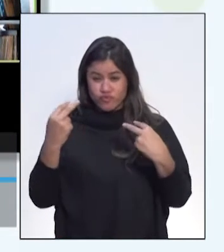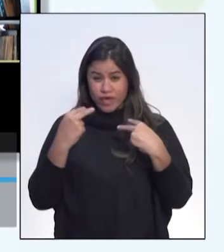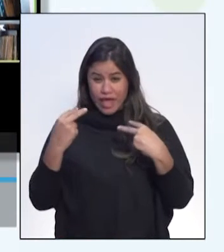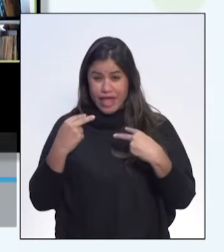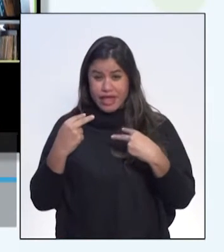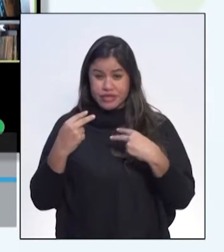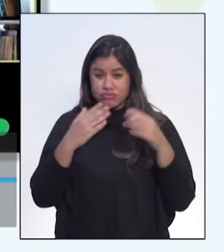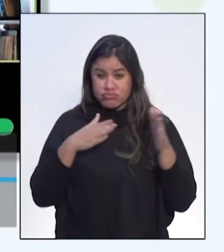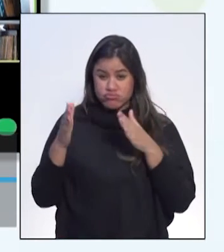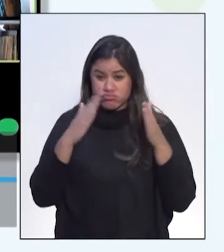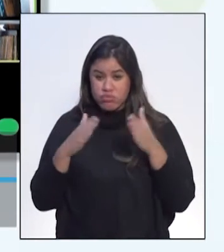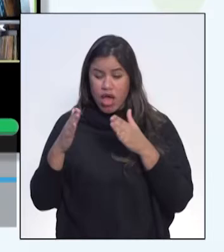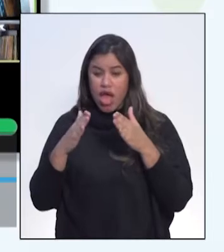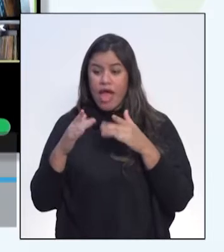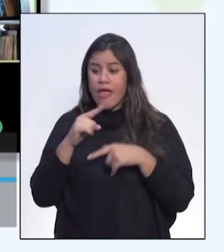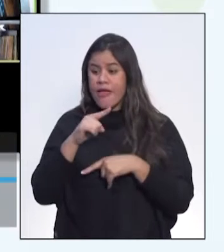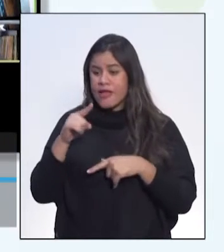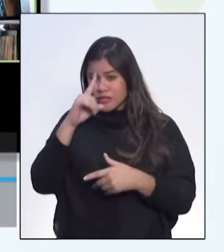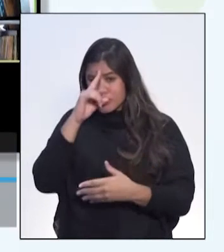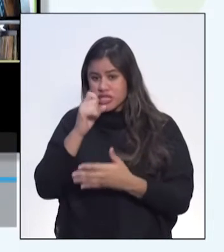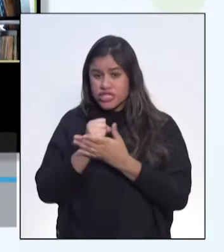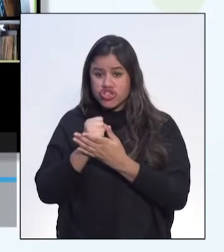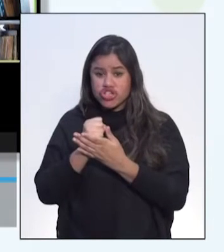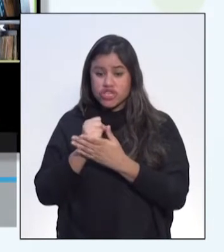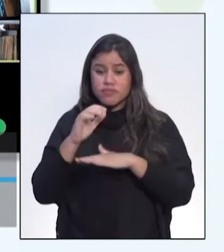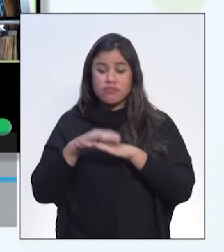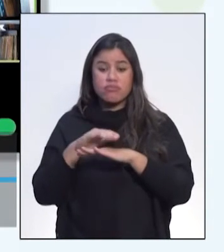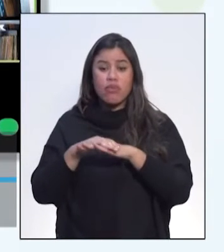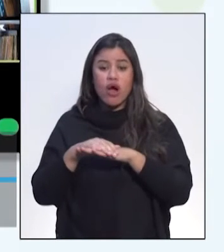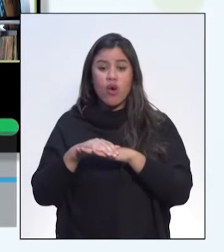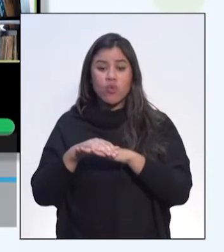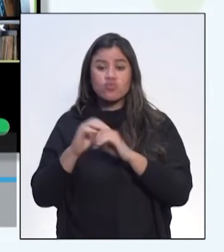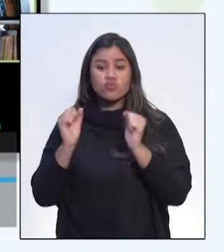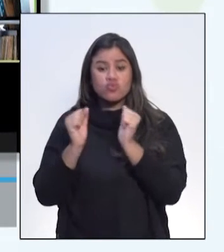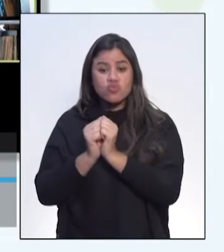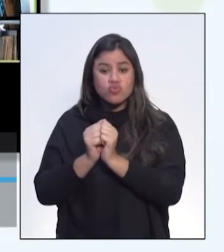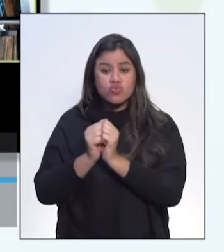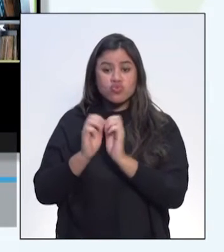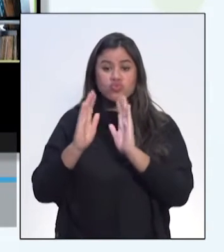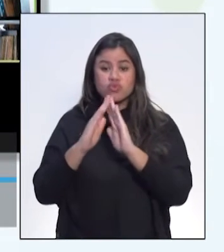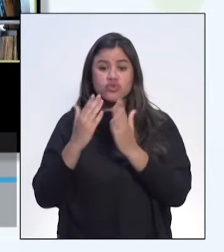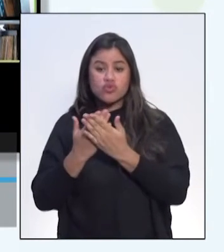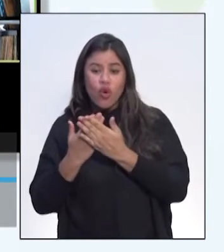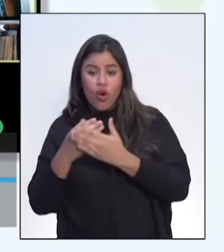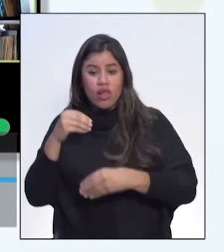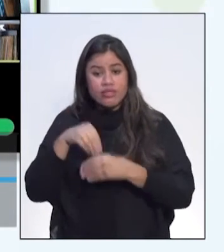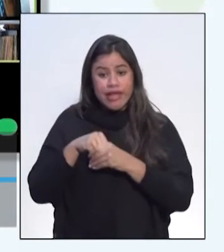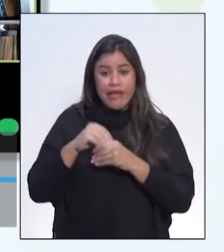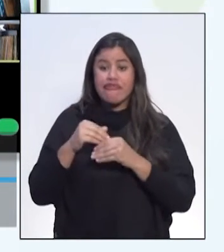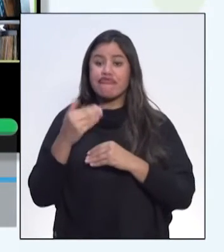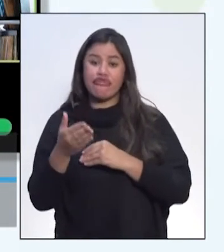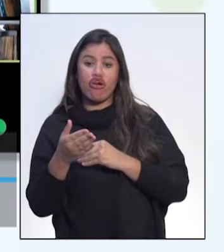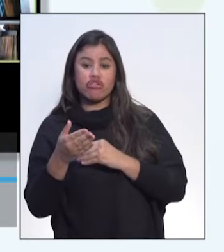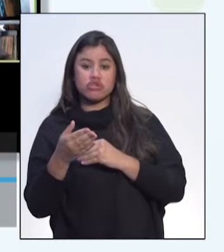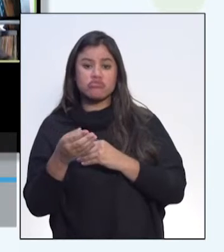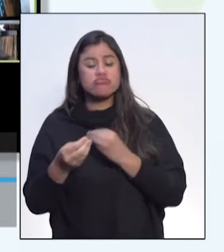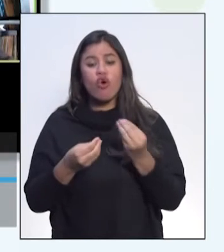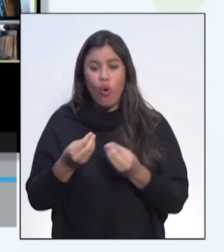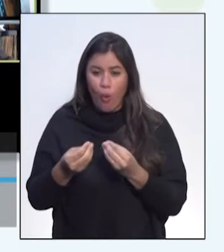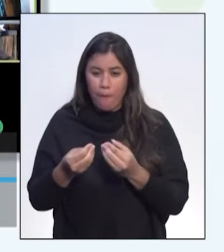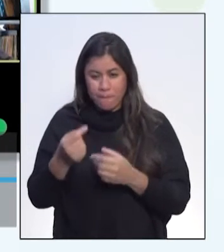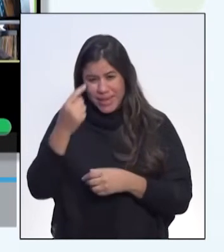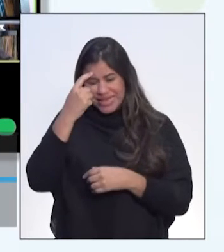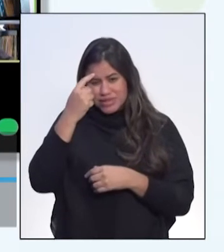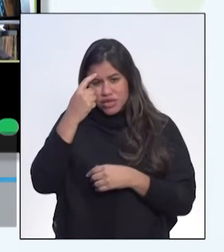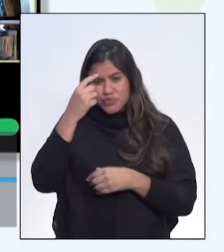para participar mais das decisões que acontecem tanto dentro como fora da escola, né? Então, assim, vamos pensar primeiro no ambiente